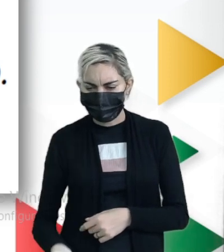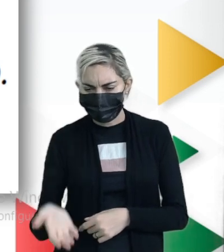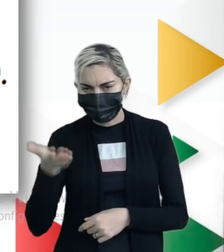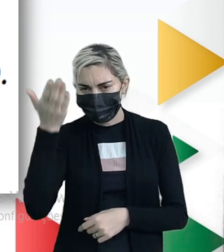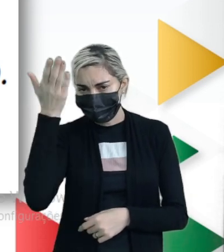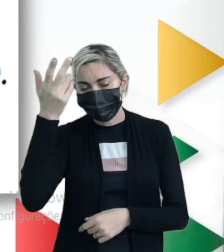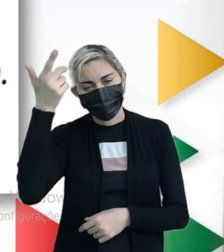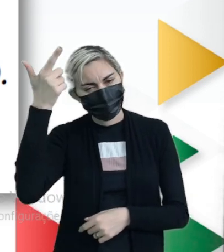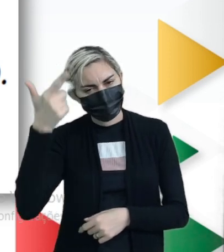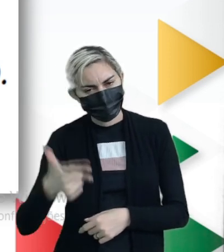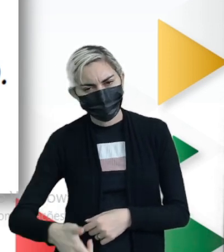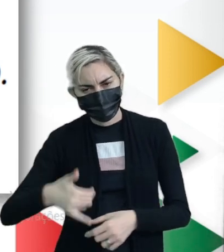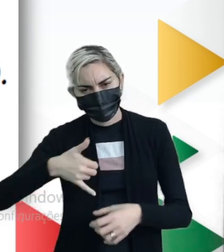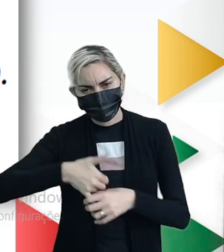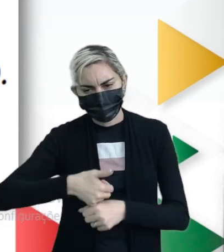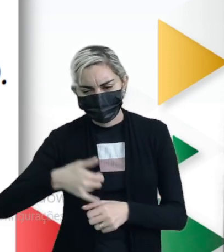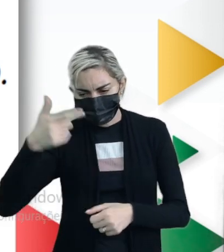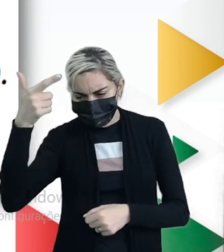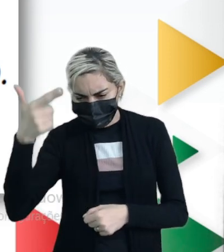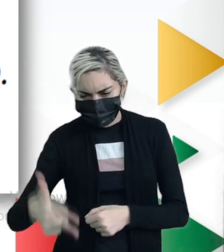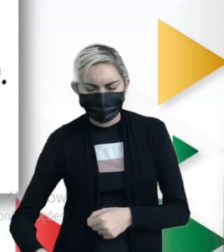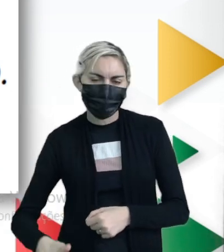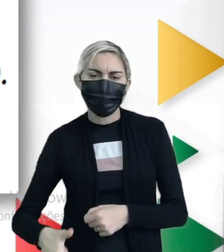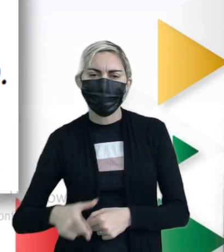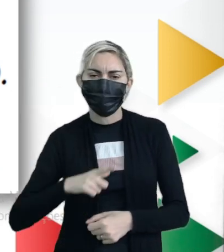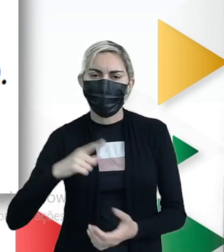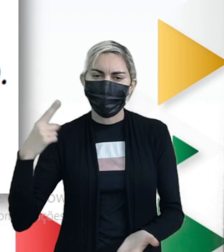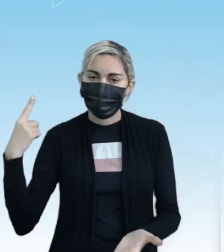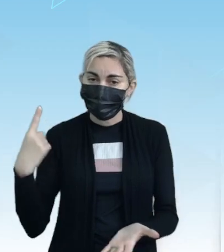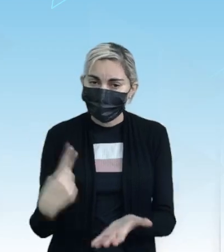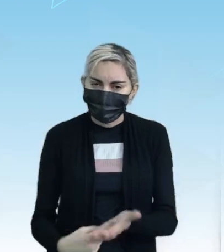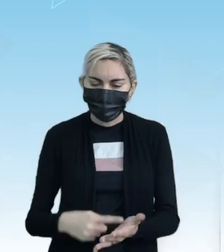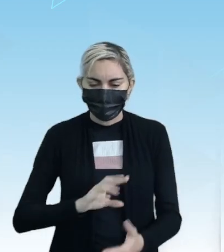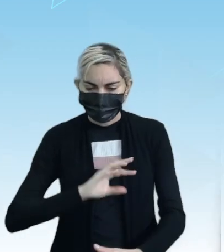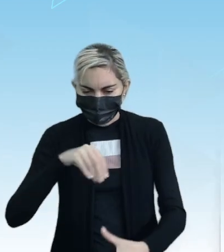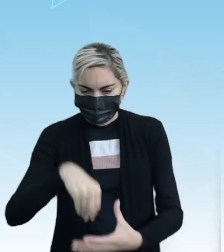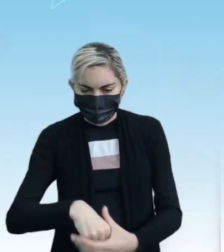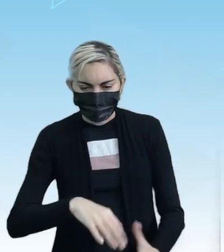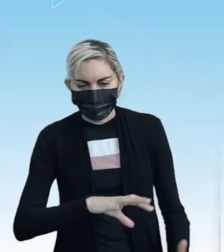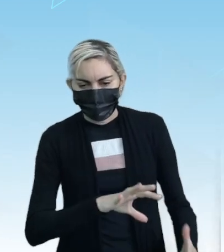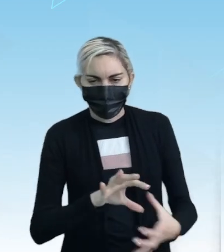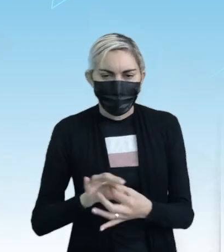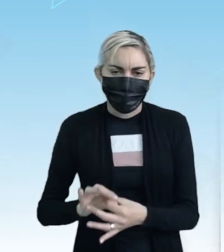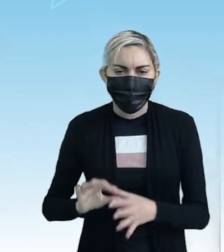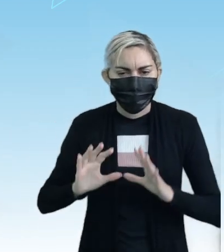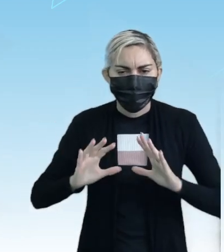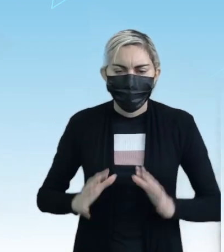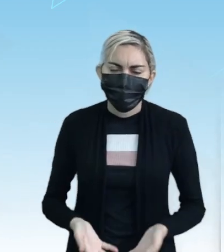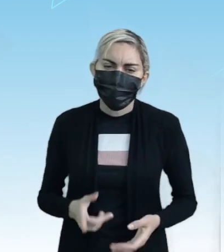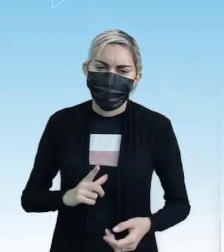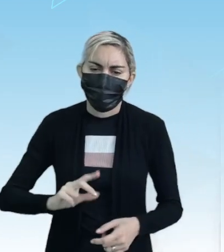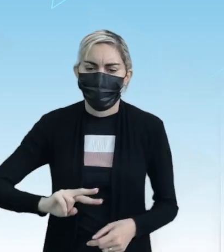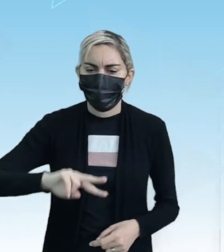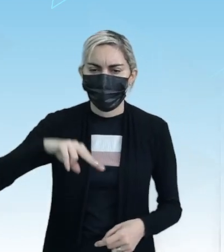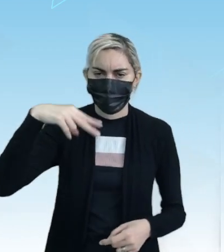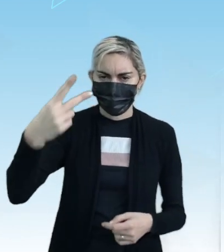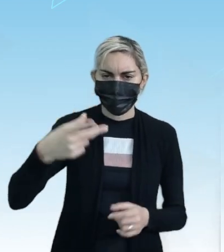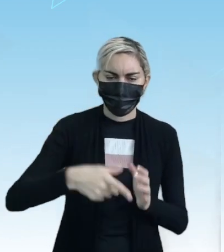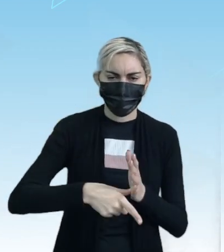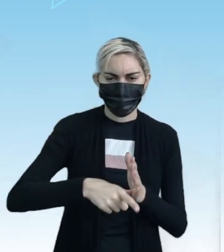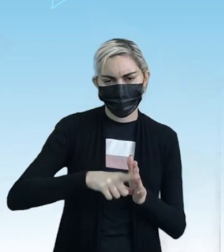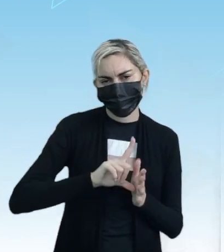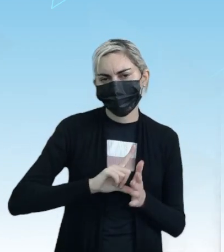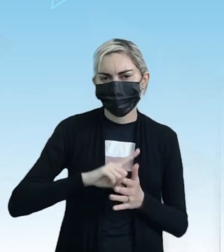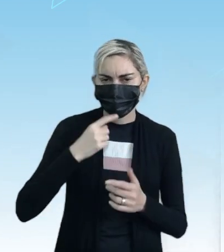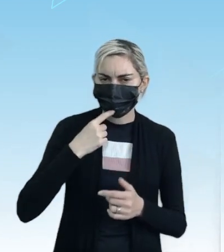de novo. Esse de novo está marcando dentro do contexto que eles já haviam aumentado antes, há